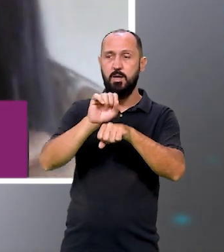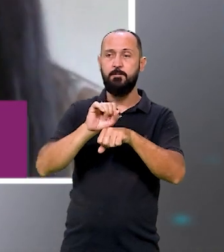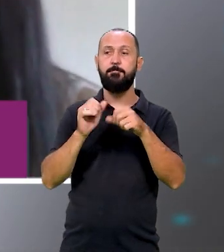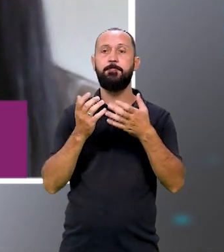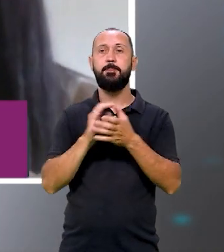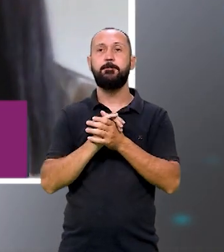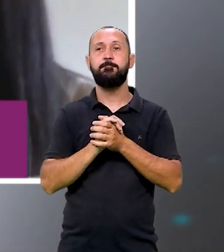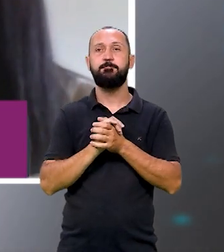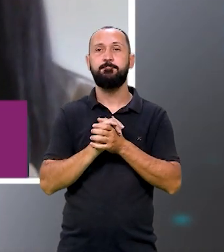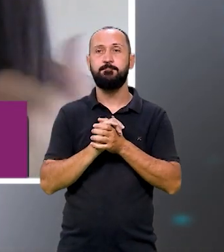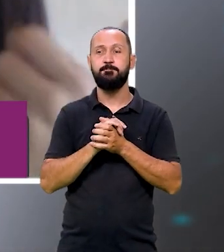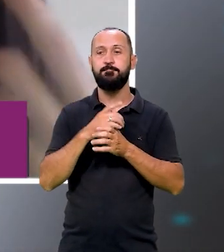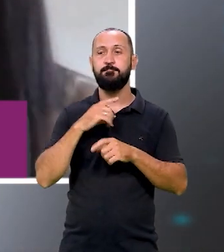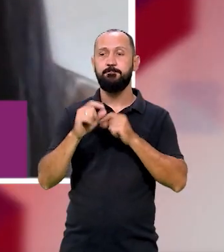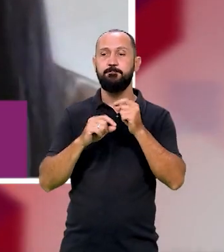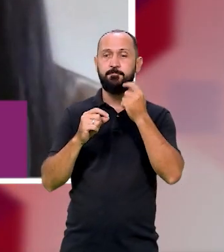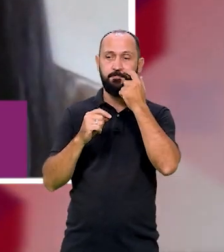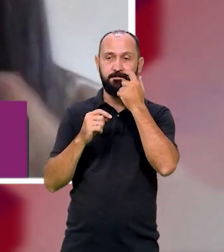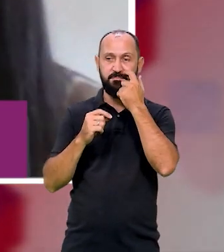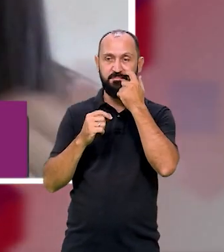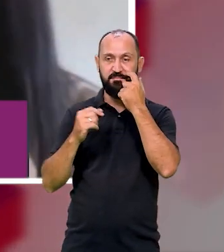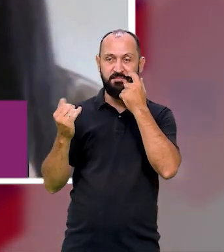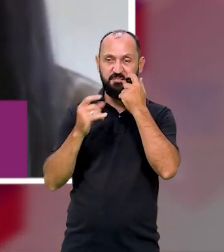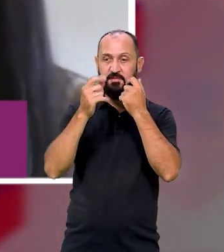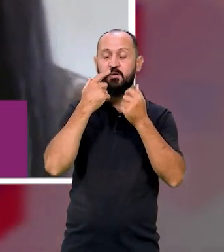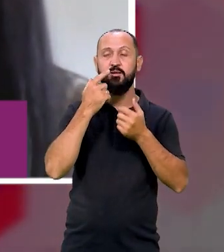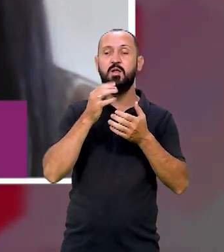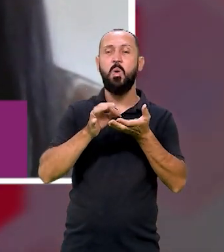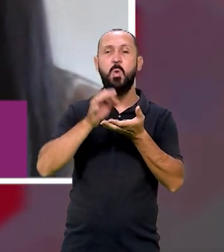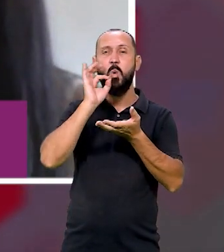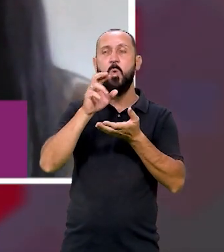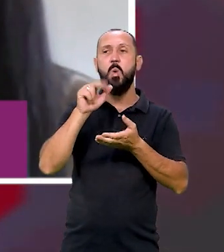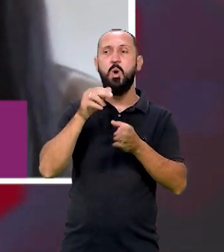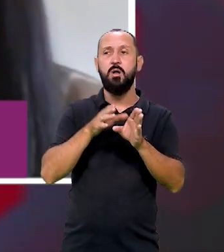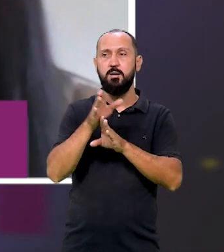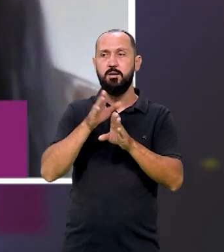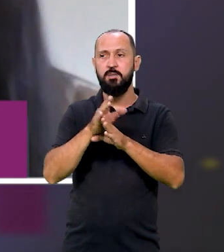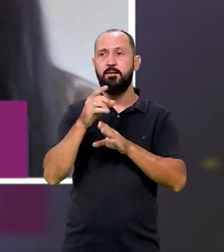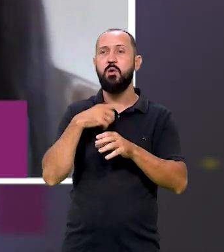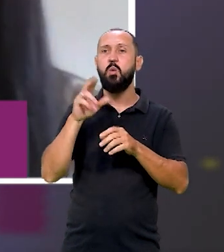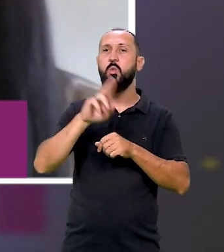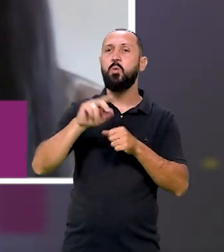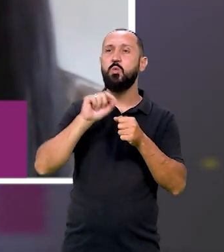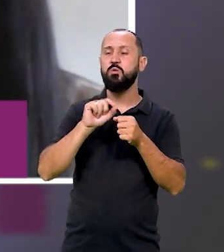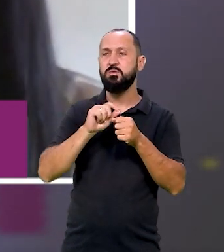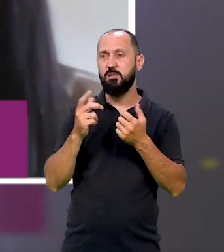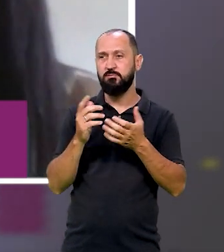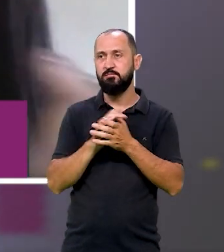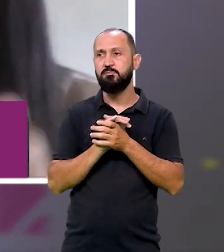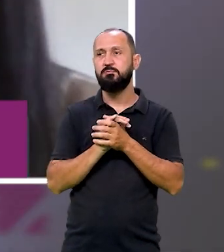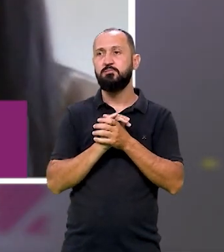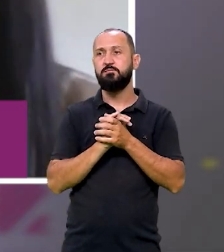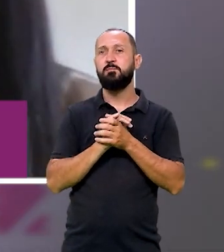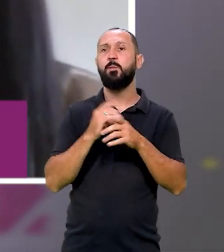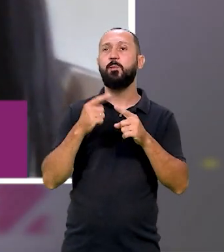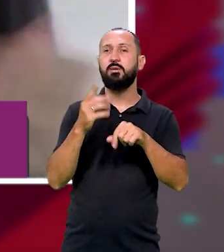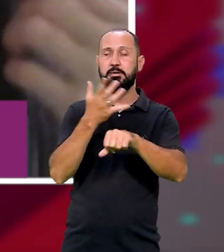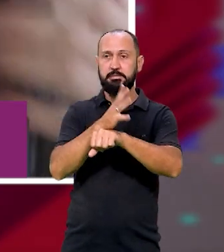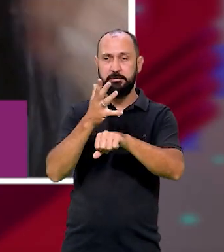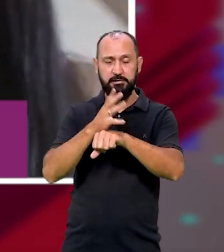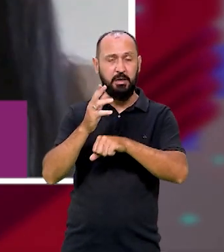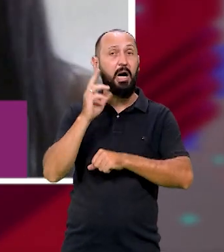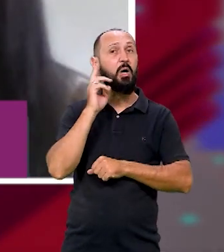rápida de fornecer essa energia é consumindo a glicose. O carbo em gel é justamente isso, né? É um carboidrato, um sachê de carboidrato em